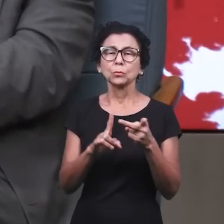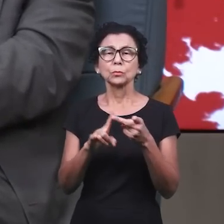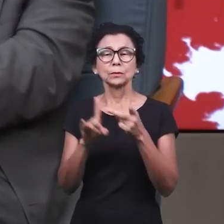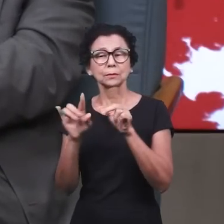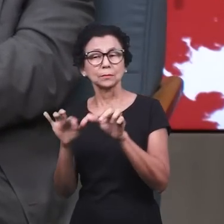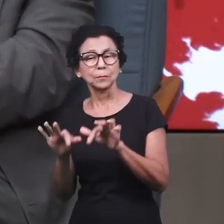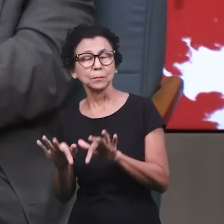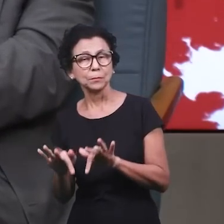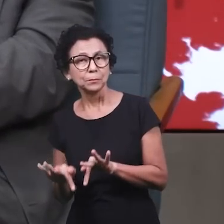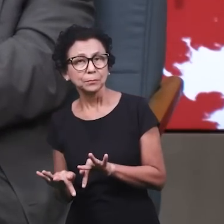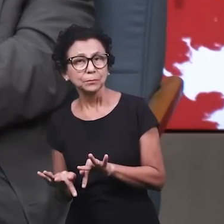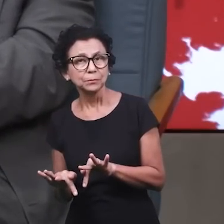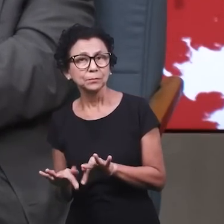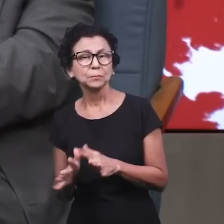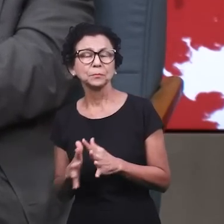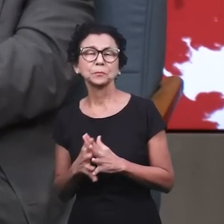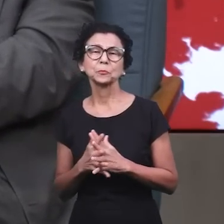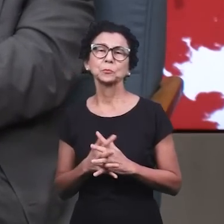culto.